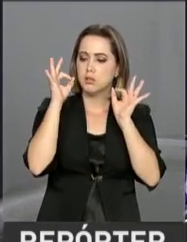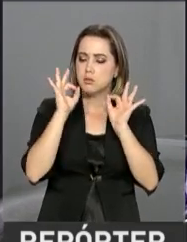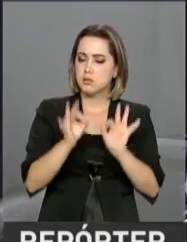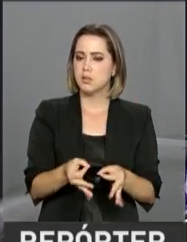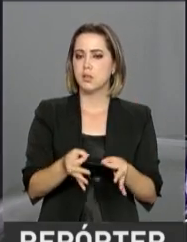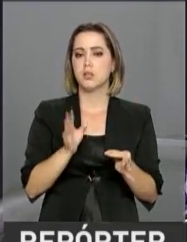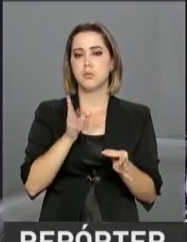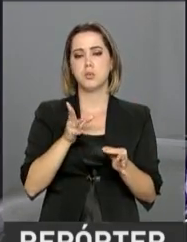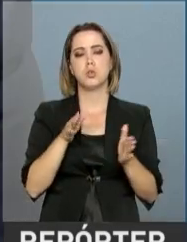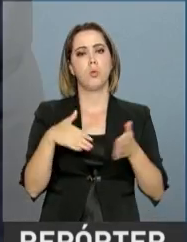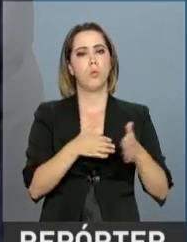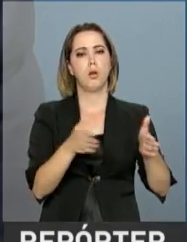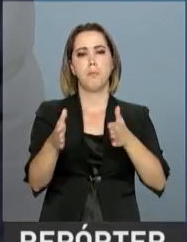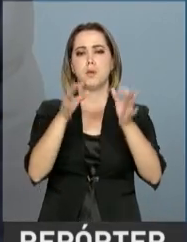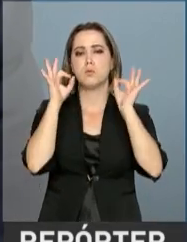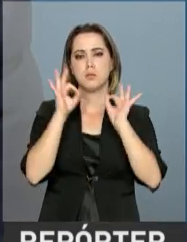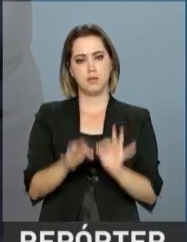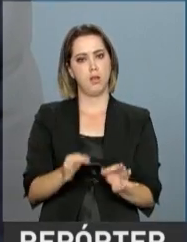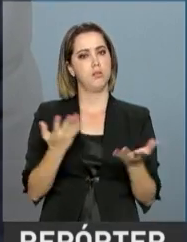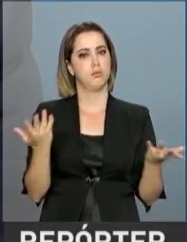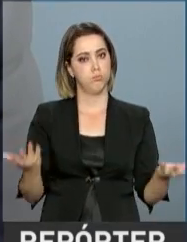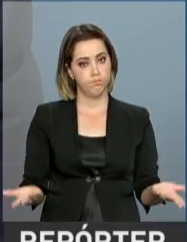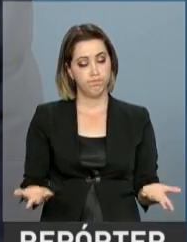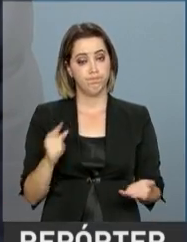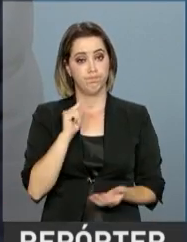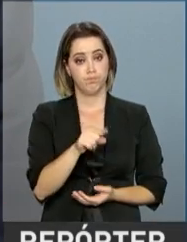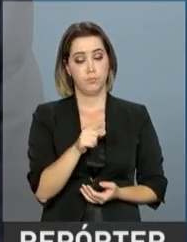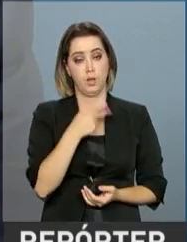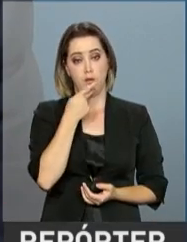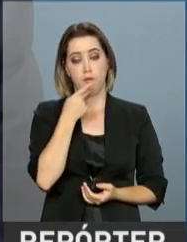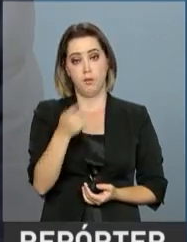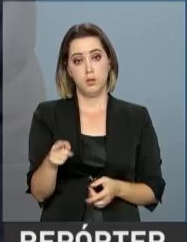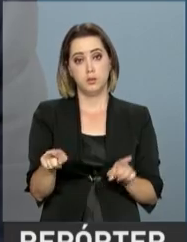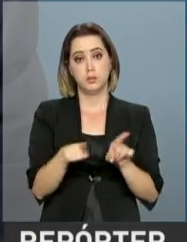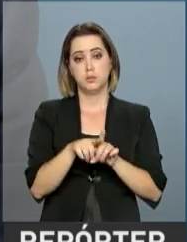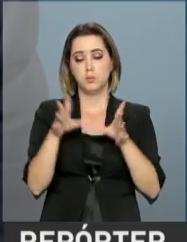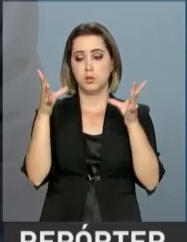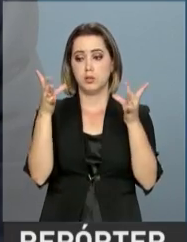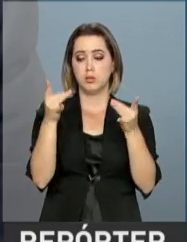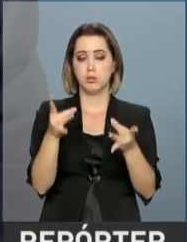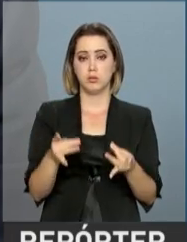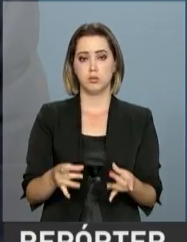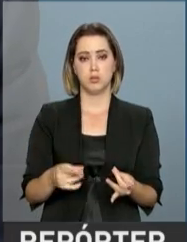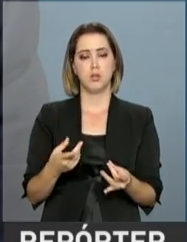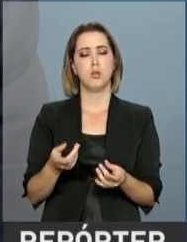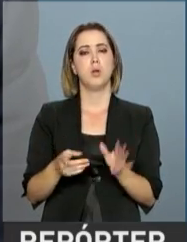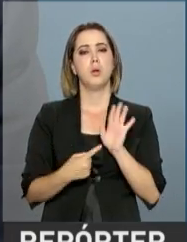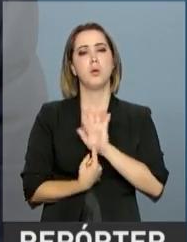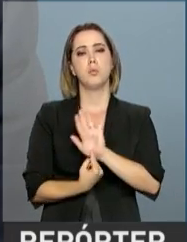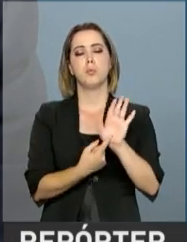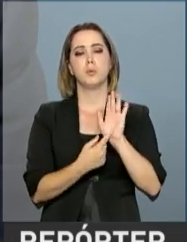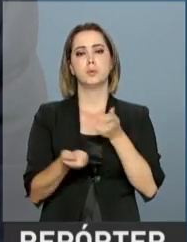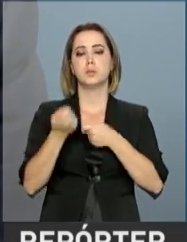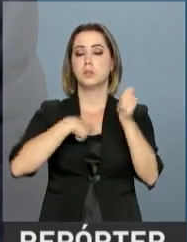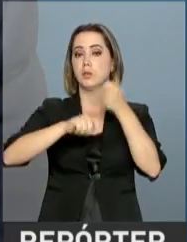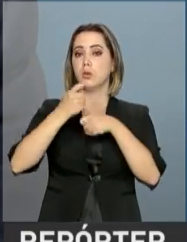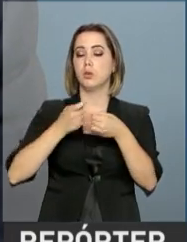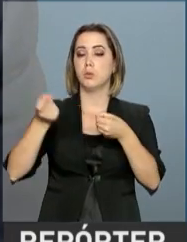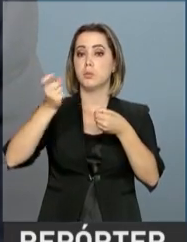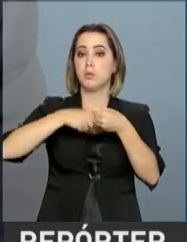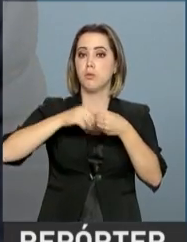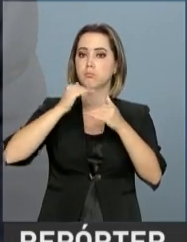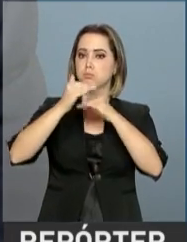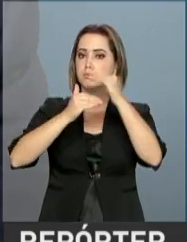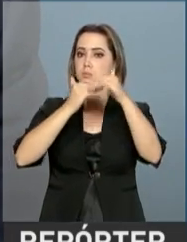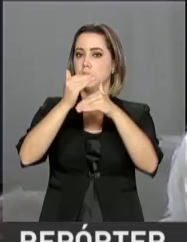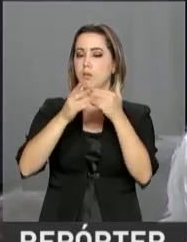já ajustados temer mencionou indicadores que mostram que a economia está se reaquecendo o presidente citou a